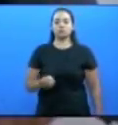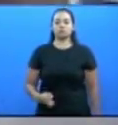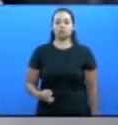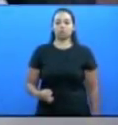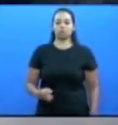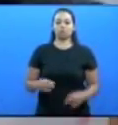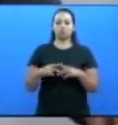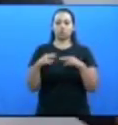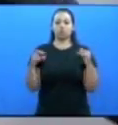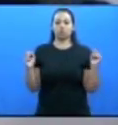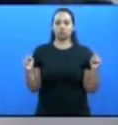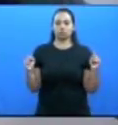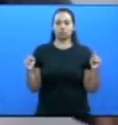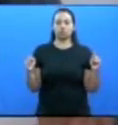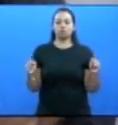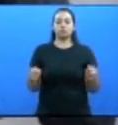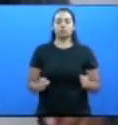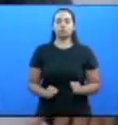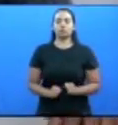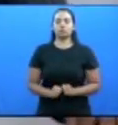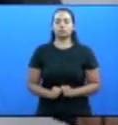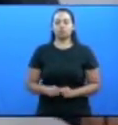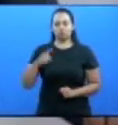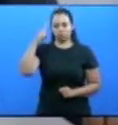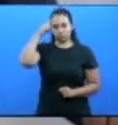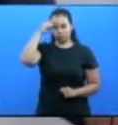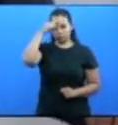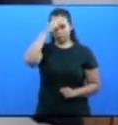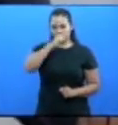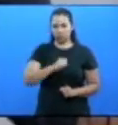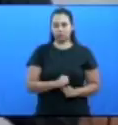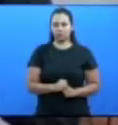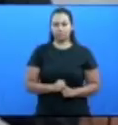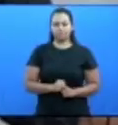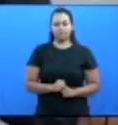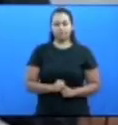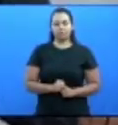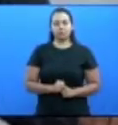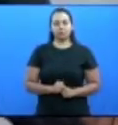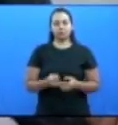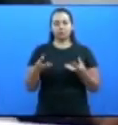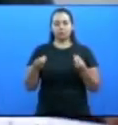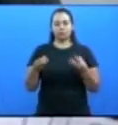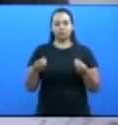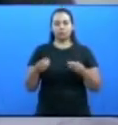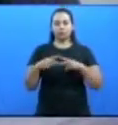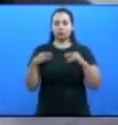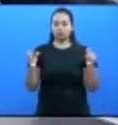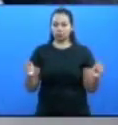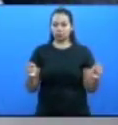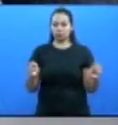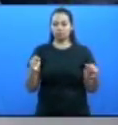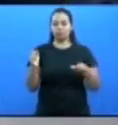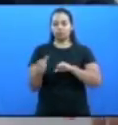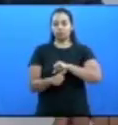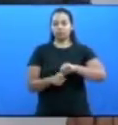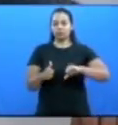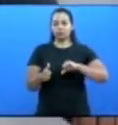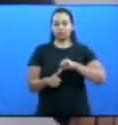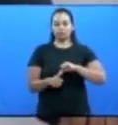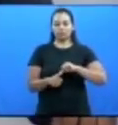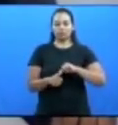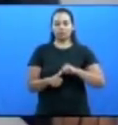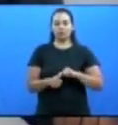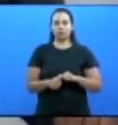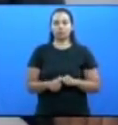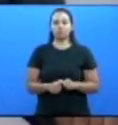a administração possa estar atendendo. Eu sei que é difícil, mas está atendendo uma boa parte dessas indicações, dessas emendas, e que a gente possa aprovar, e